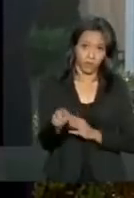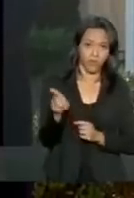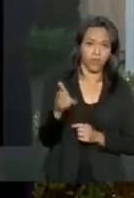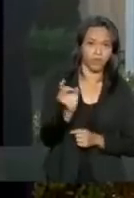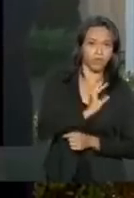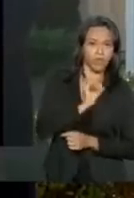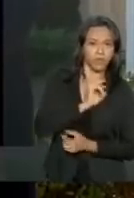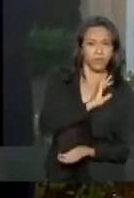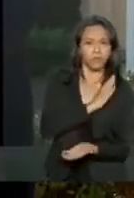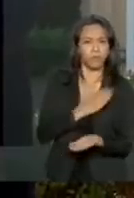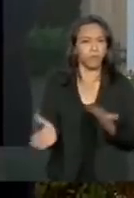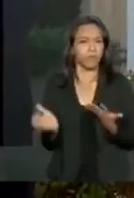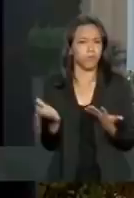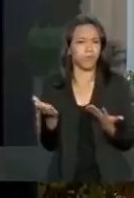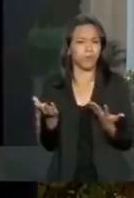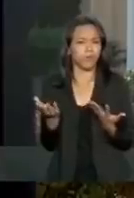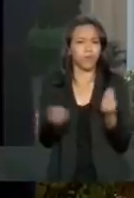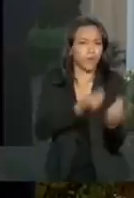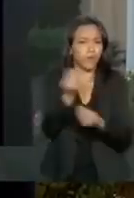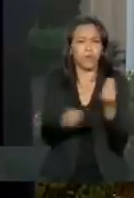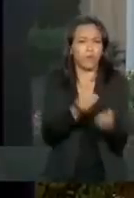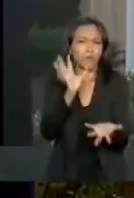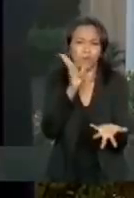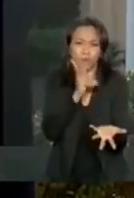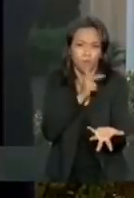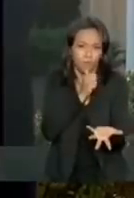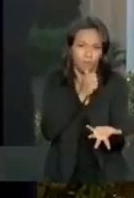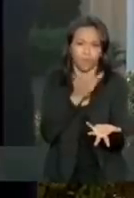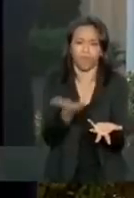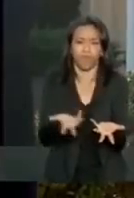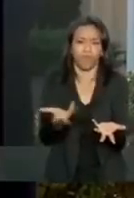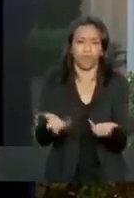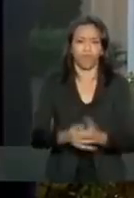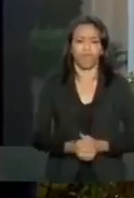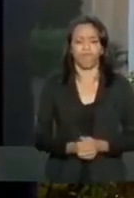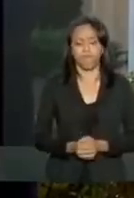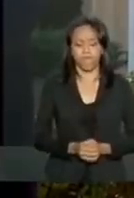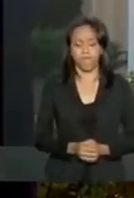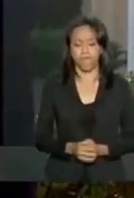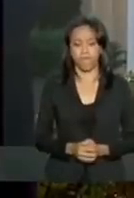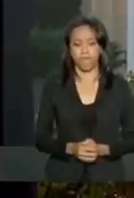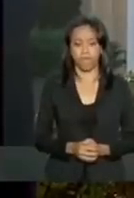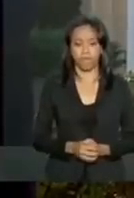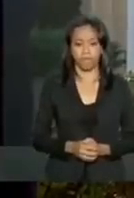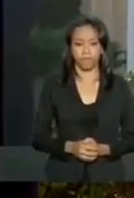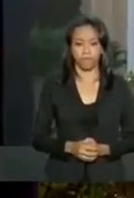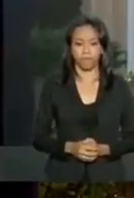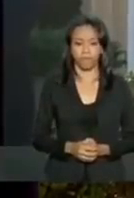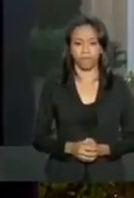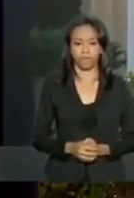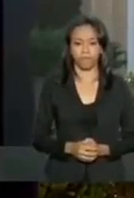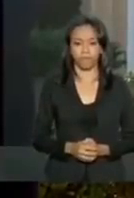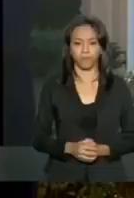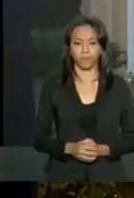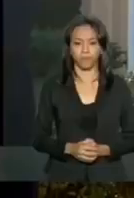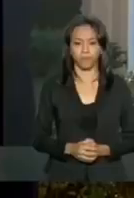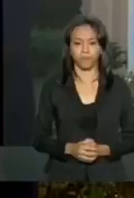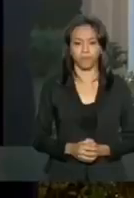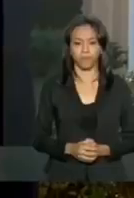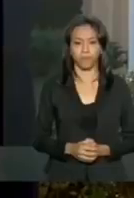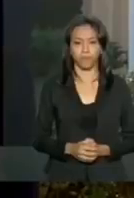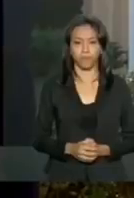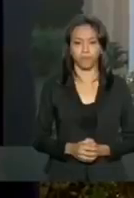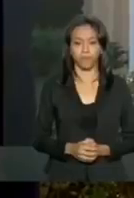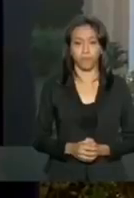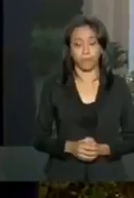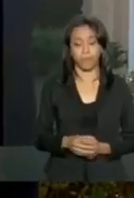quanto vai demorar? And I'm wondering if you're getting worried about losing momentum and how long are you being told that this is going to take? Em